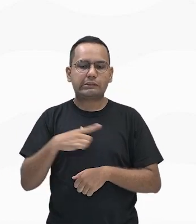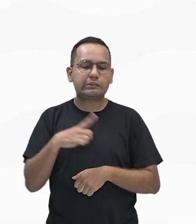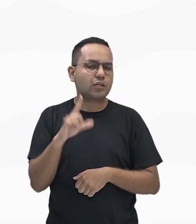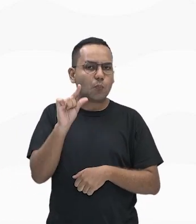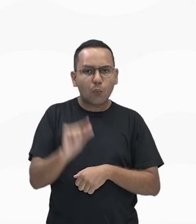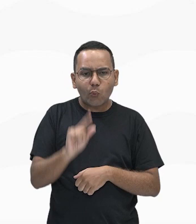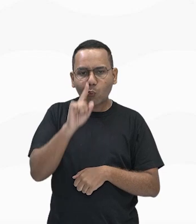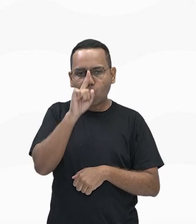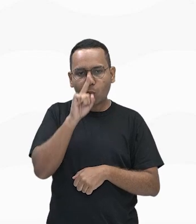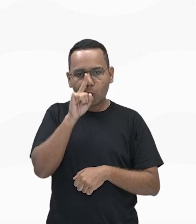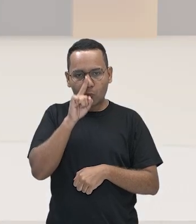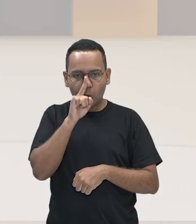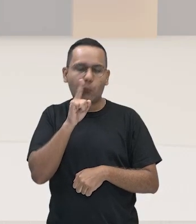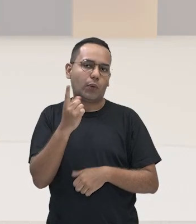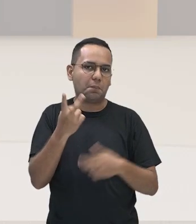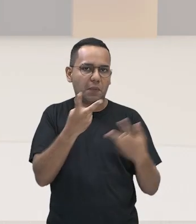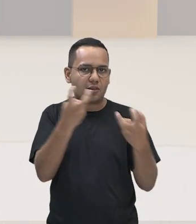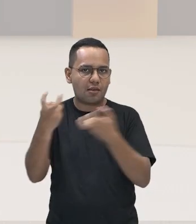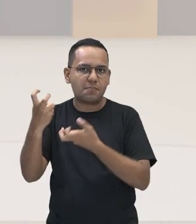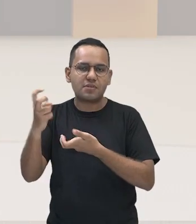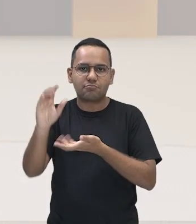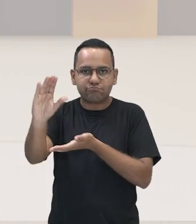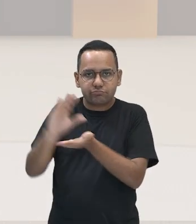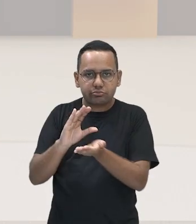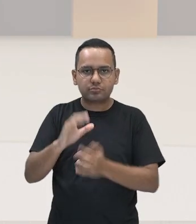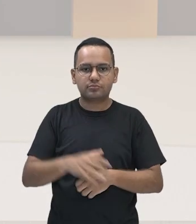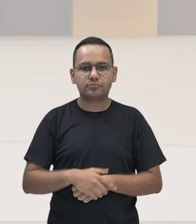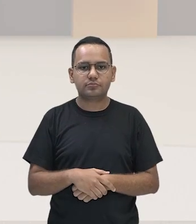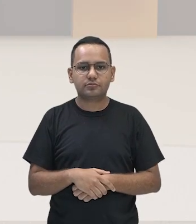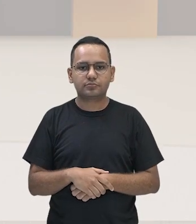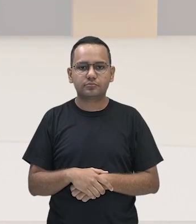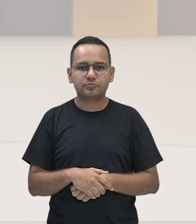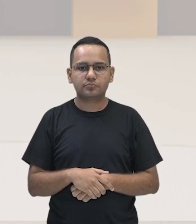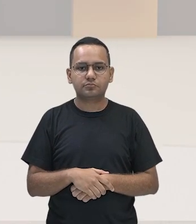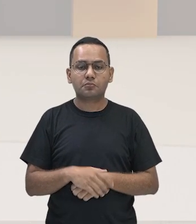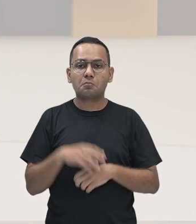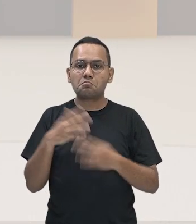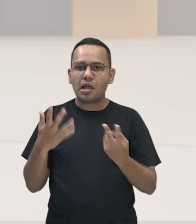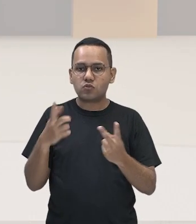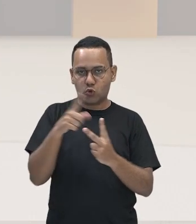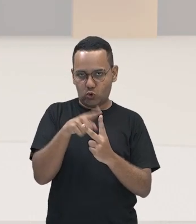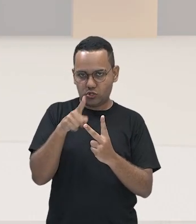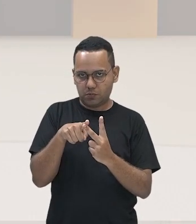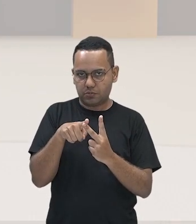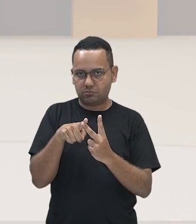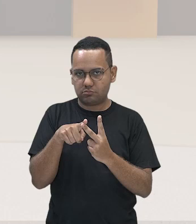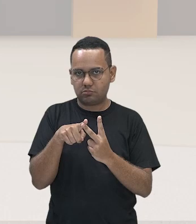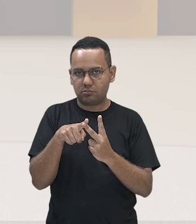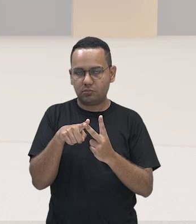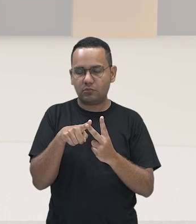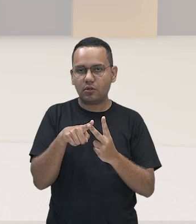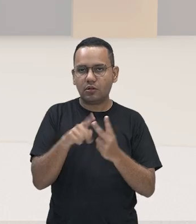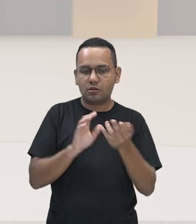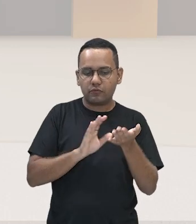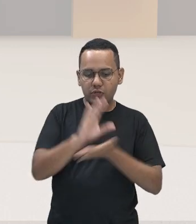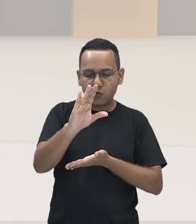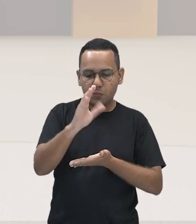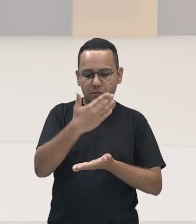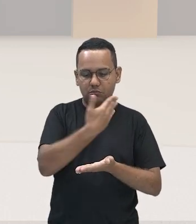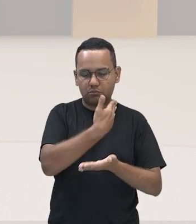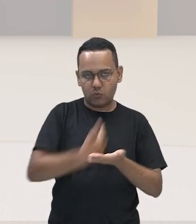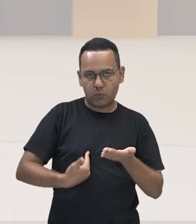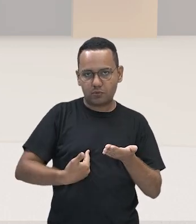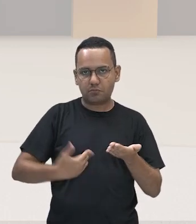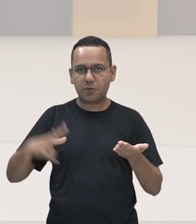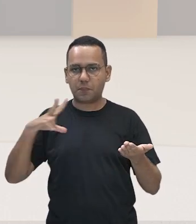percebido pelos investidores. E aí são investimentos tanto, né, do serviço público como também do serviço